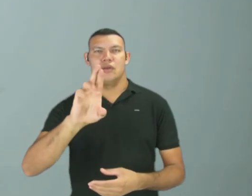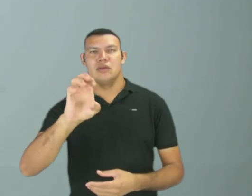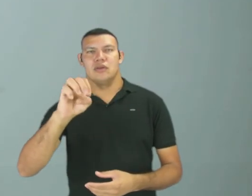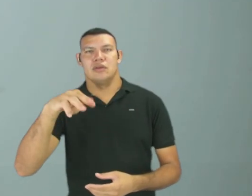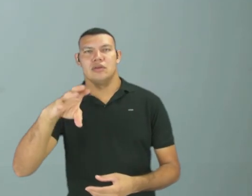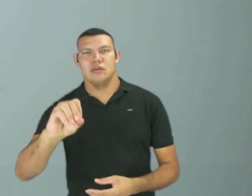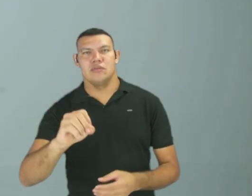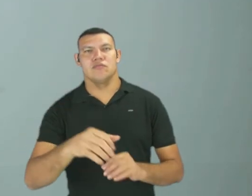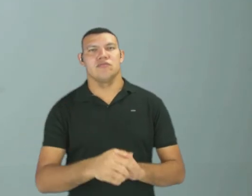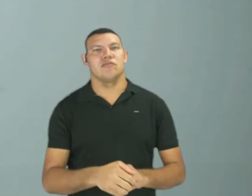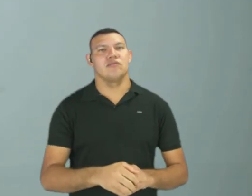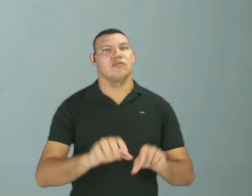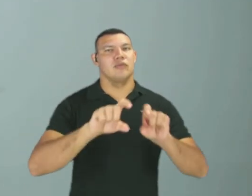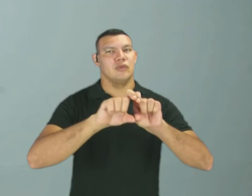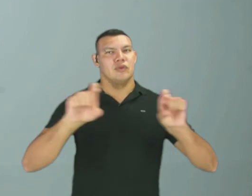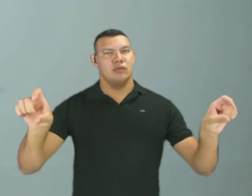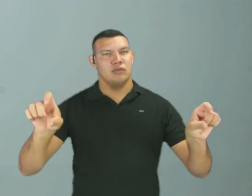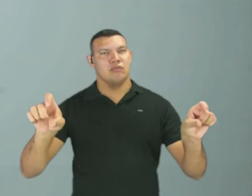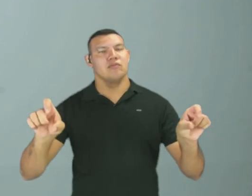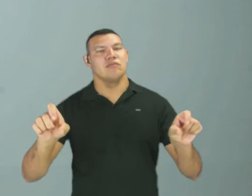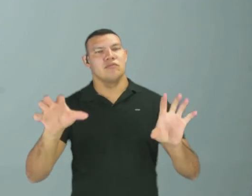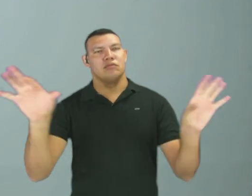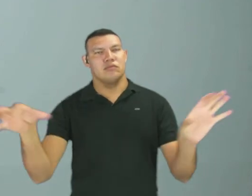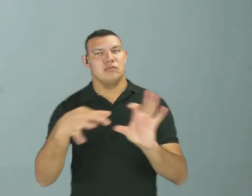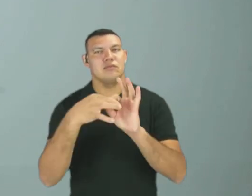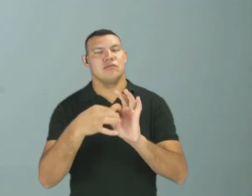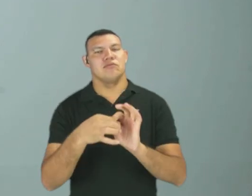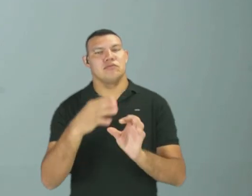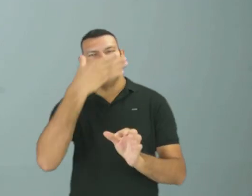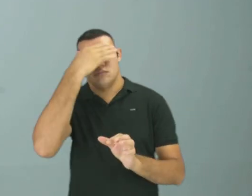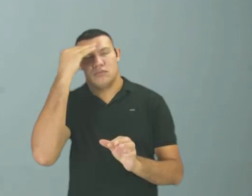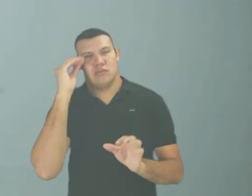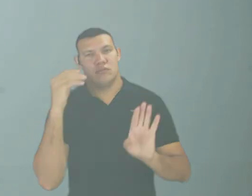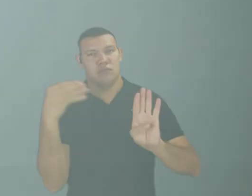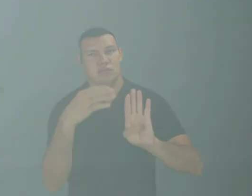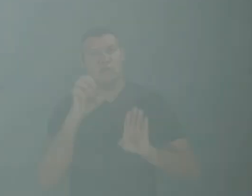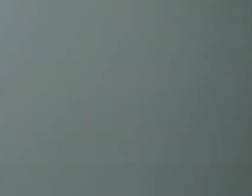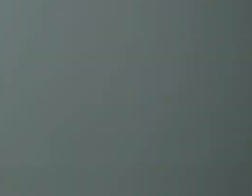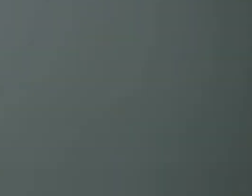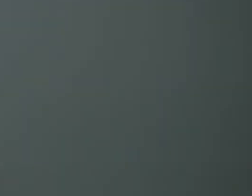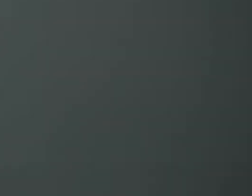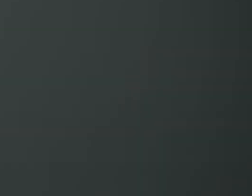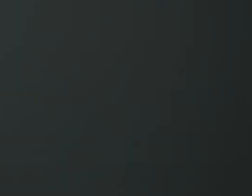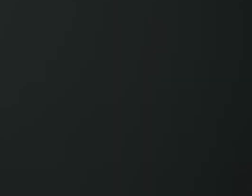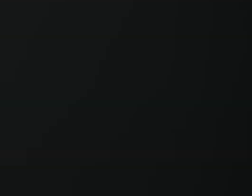aula acaba hoje não esqueça de entrar na plataforma é Duque e até a próxima